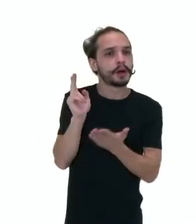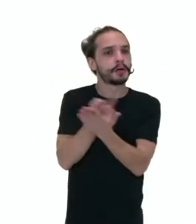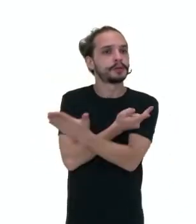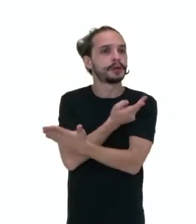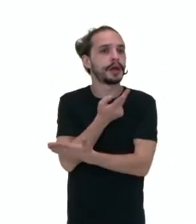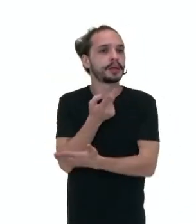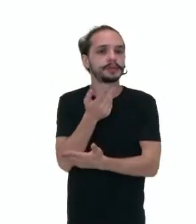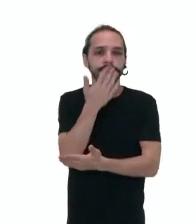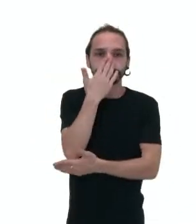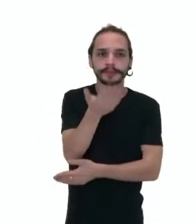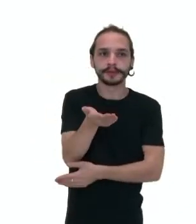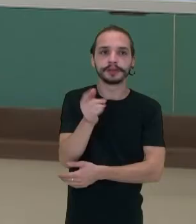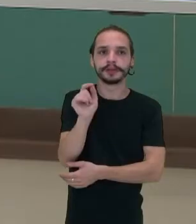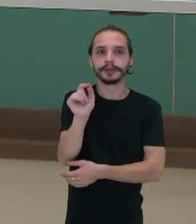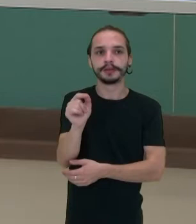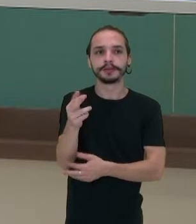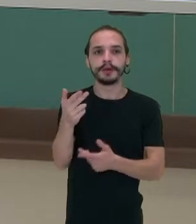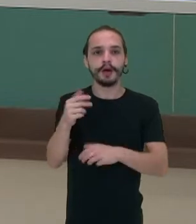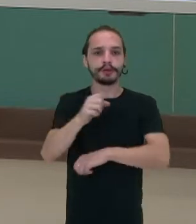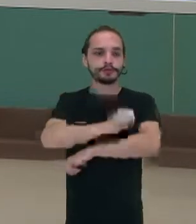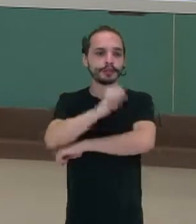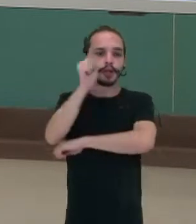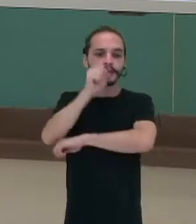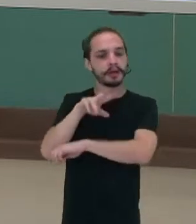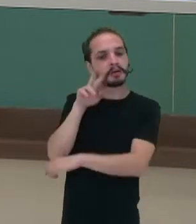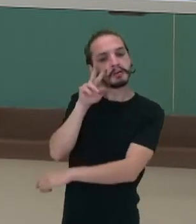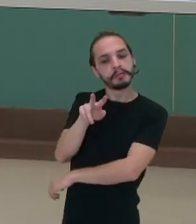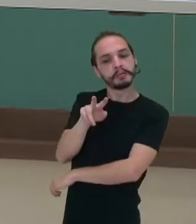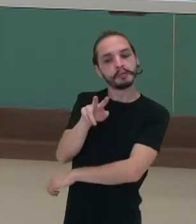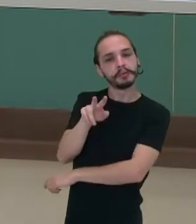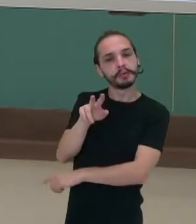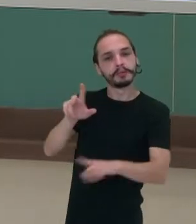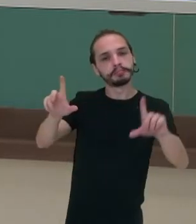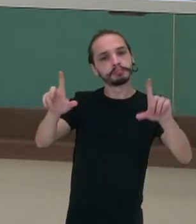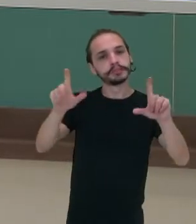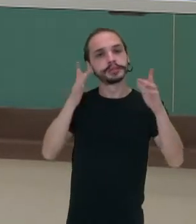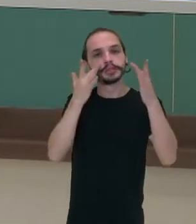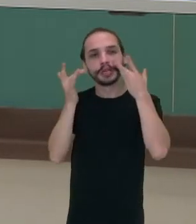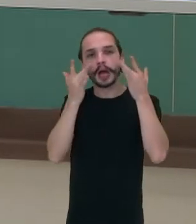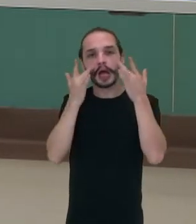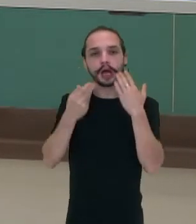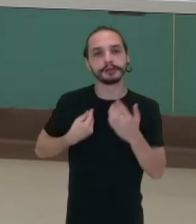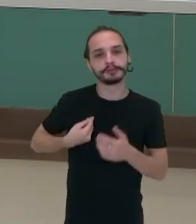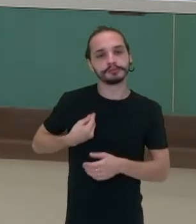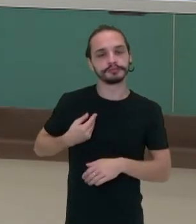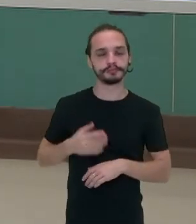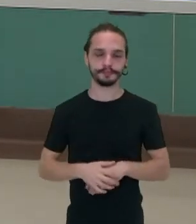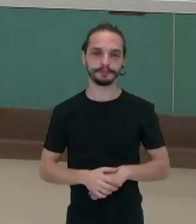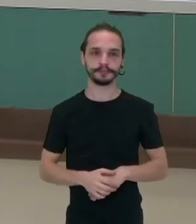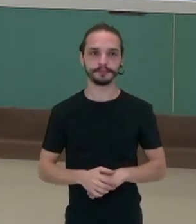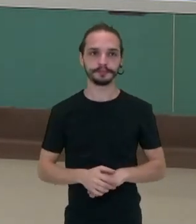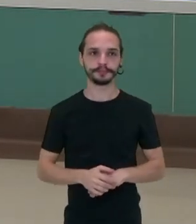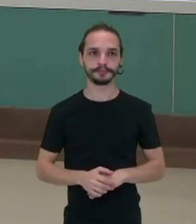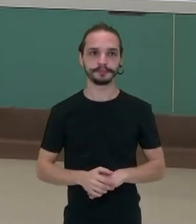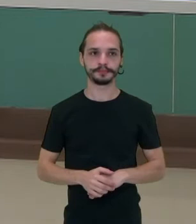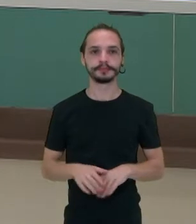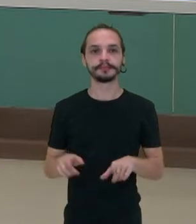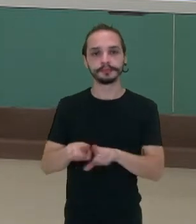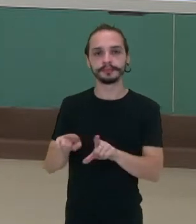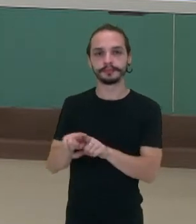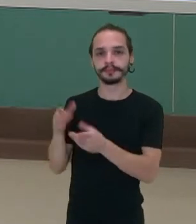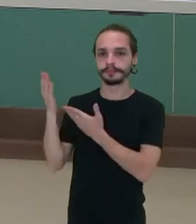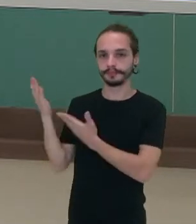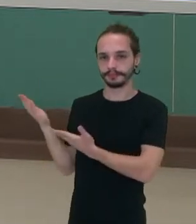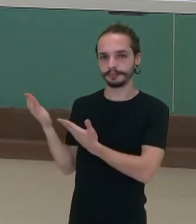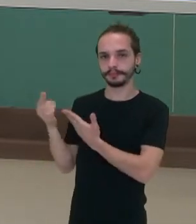frente da pessoa, como se fosse uma janela vendo uma movimentação, um teatro ao vivo que a gente está vendo nesse momento, certo? Nós temos também Rembrandt van